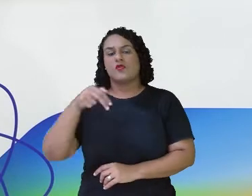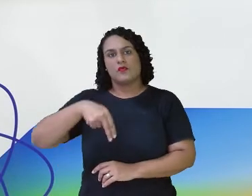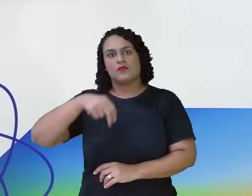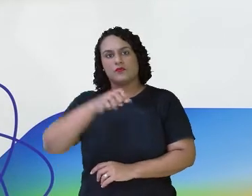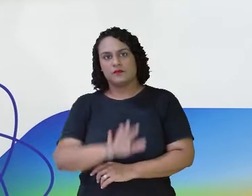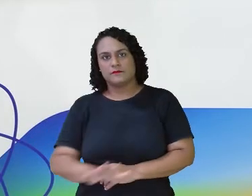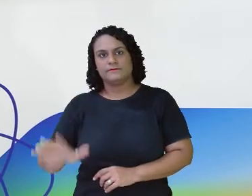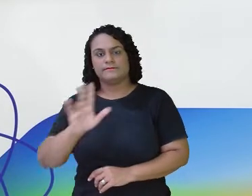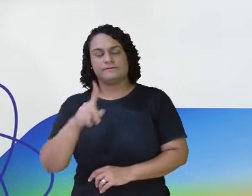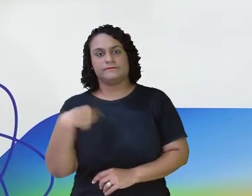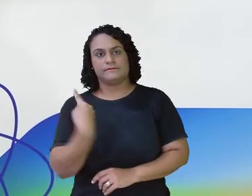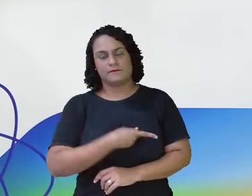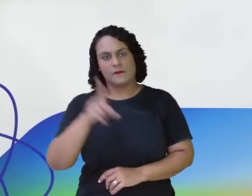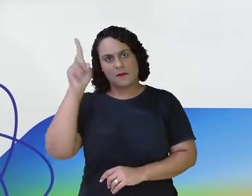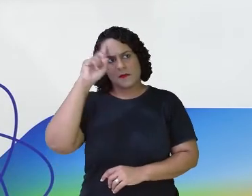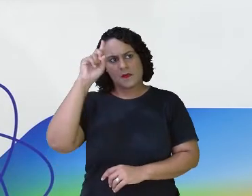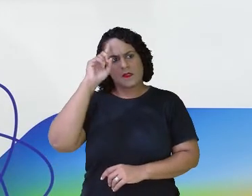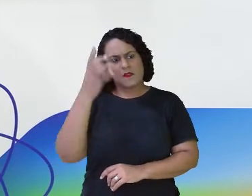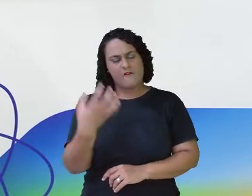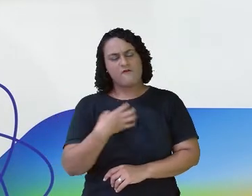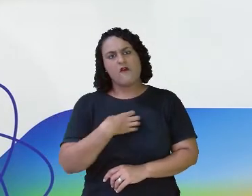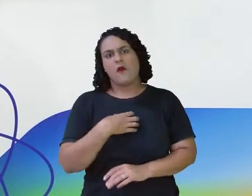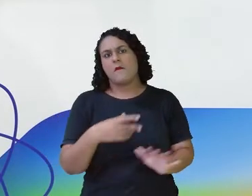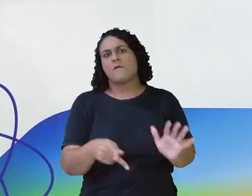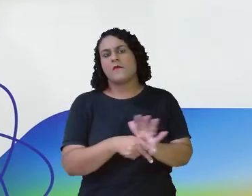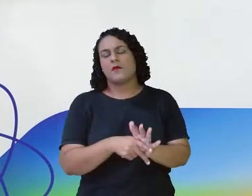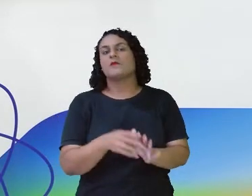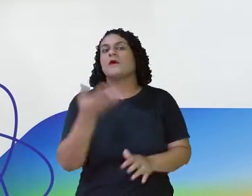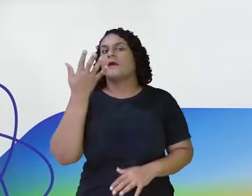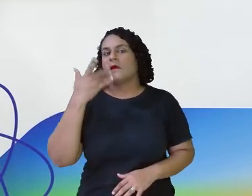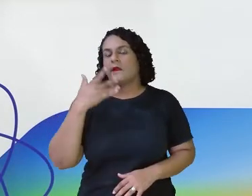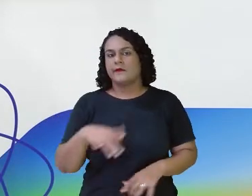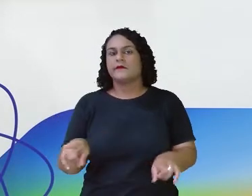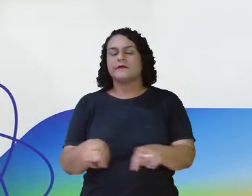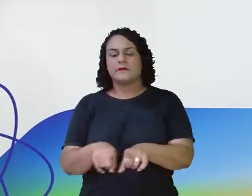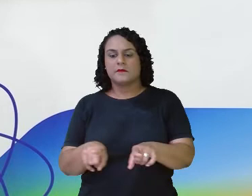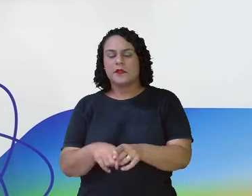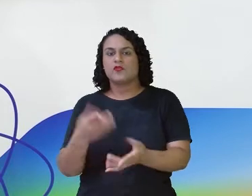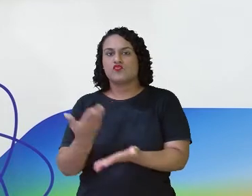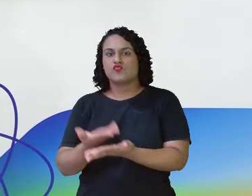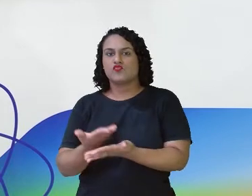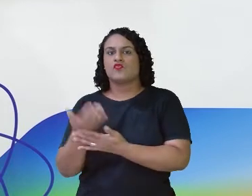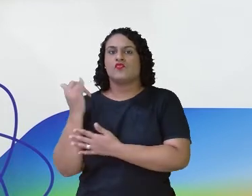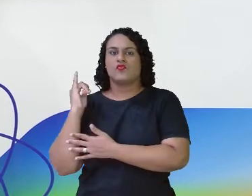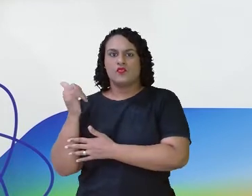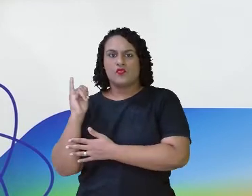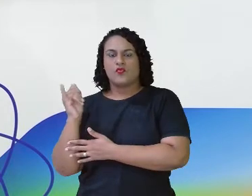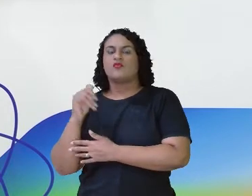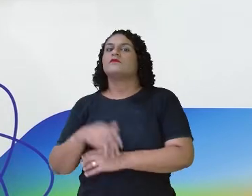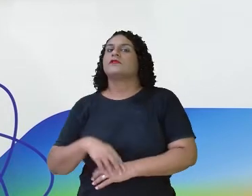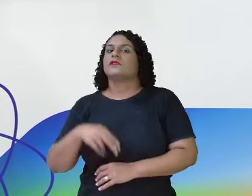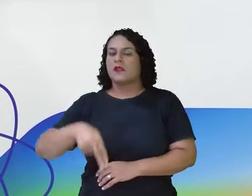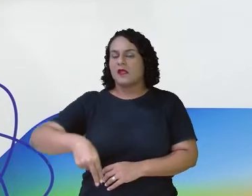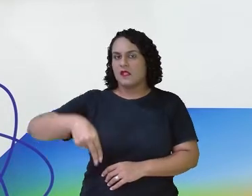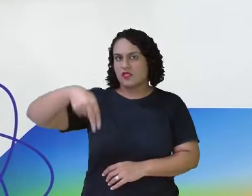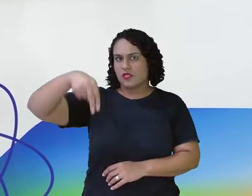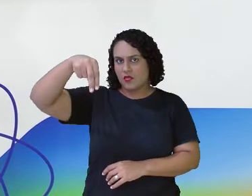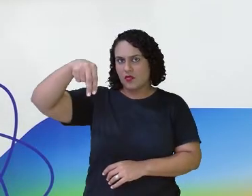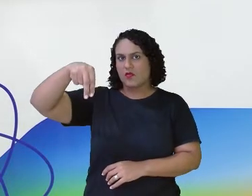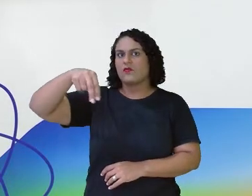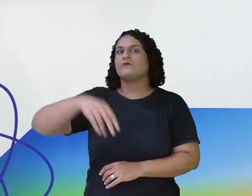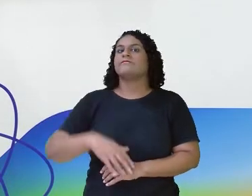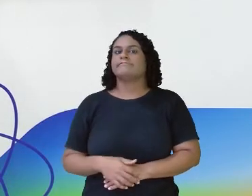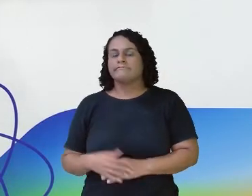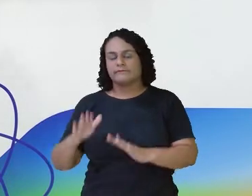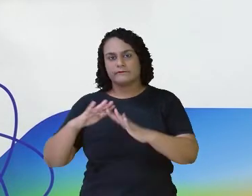o nosso cotidiano de uma forma. Uma criança que está também estudando contos, lá na região Norte, naquelas escolas